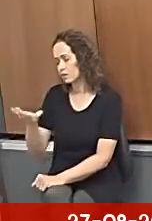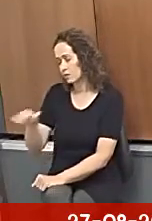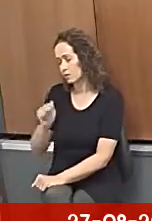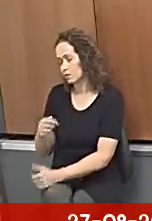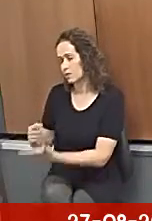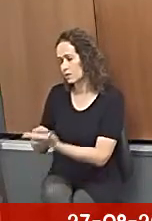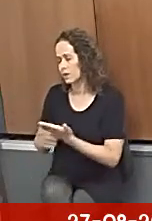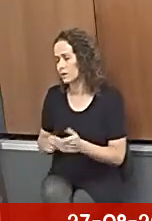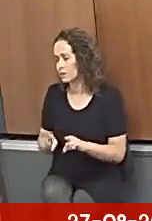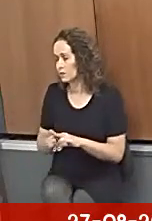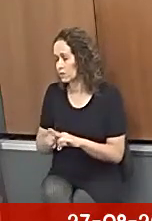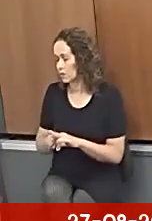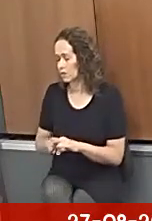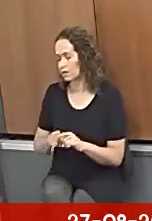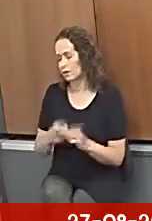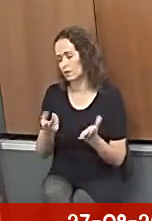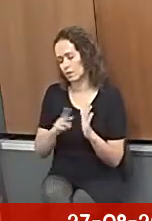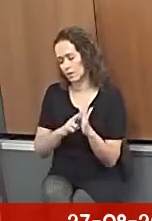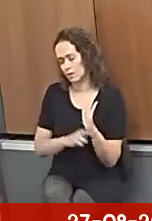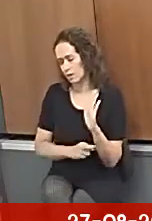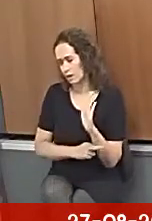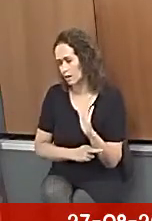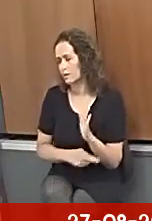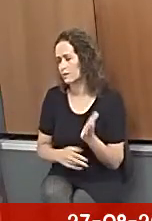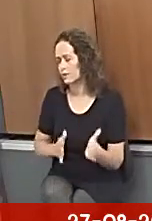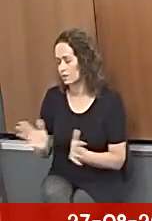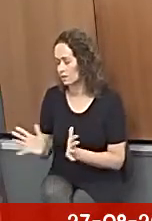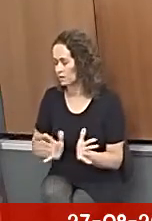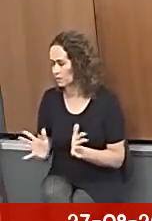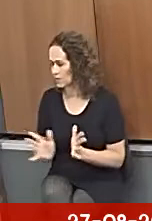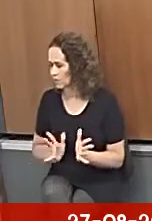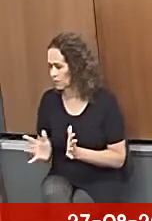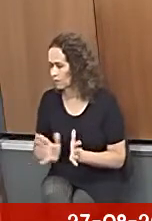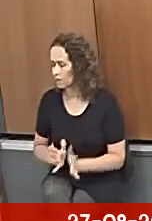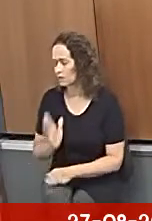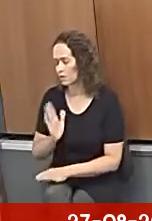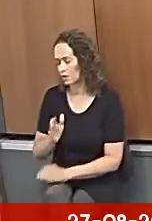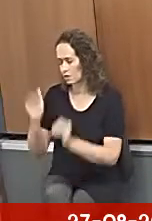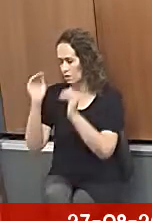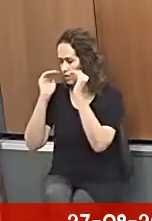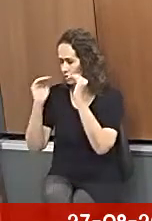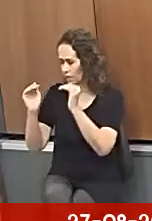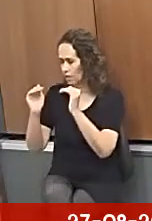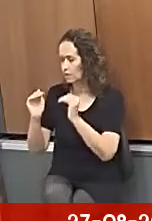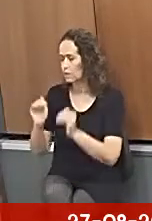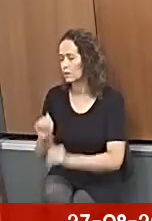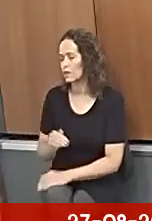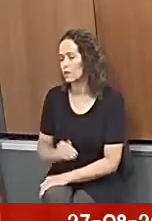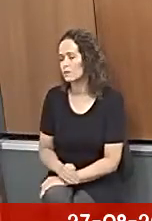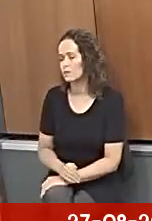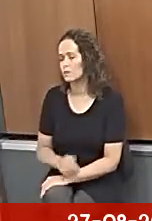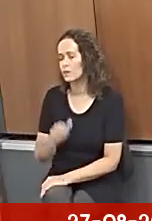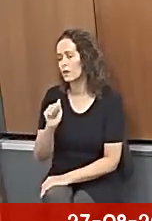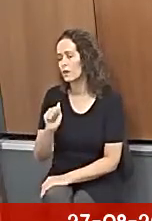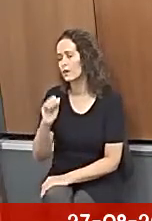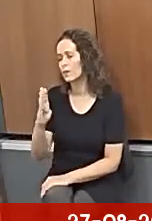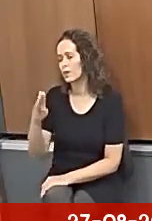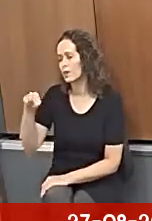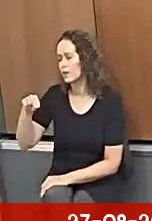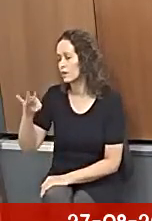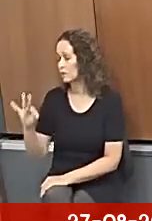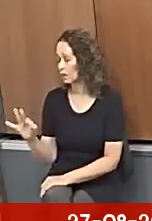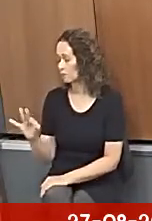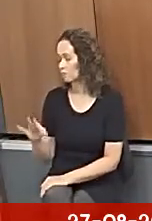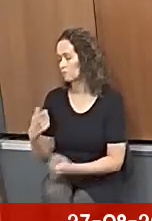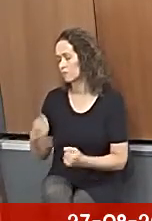normas de acessibilidade celas responde às normas têm técnicas da abnt entendeu então a gente é tem chamar gente que conhece